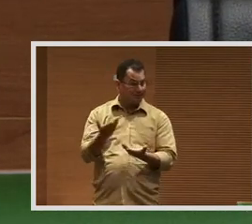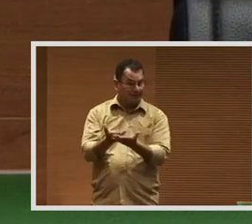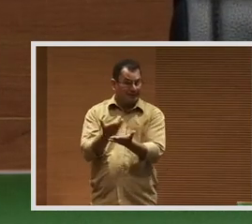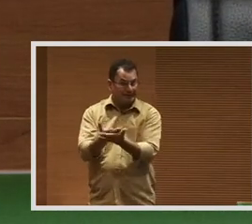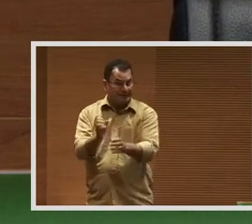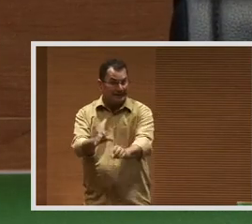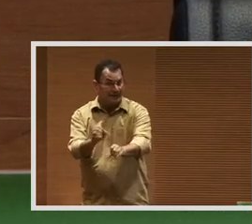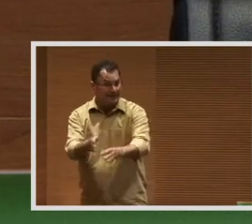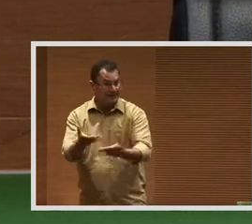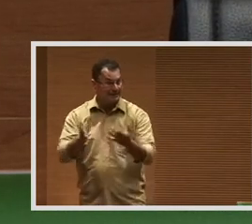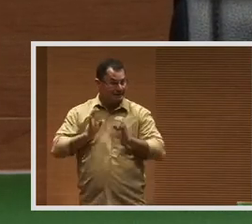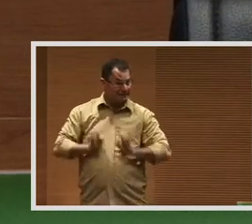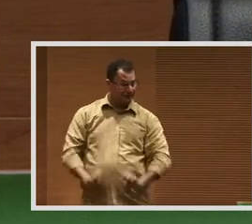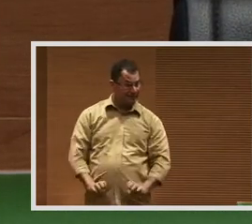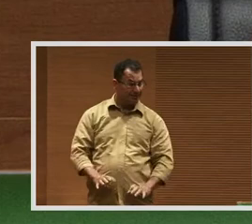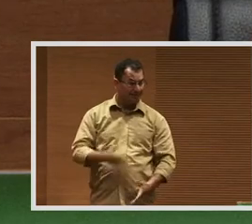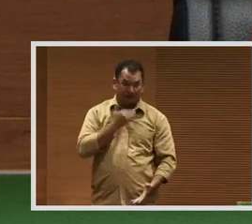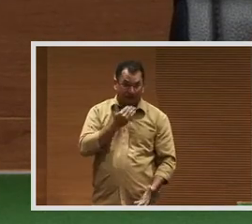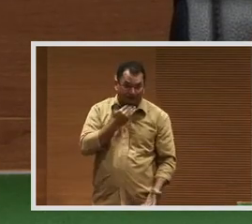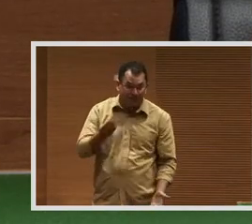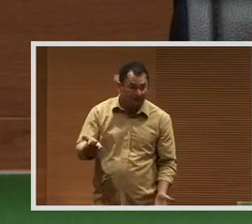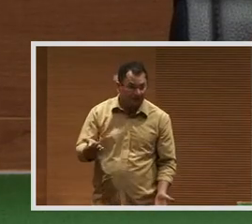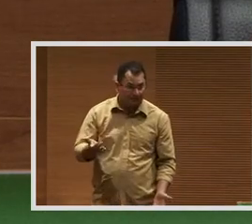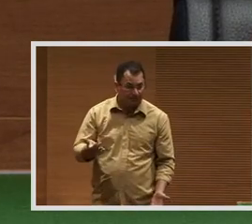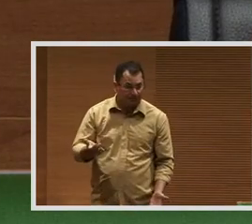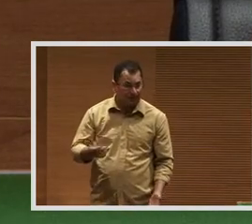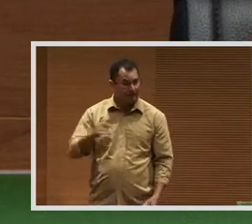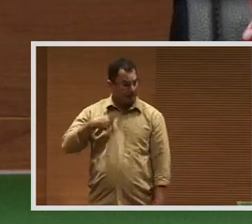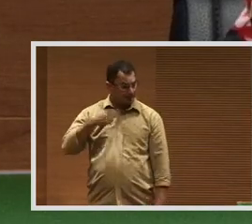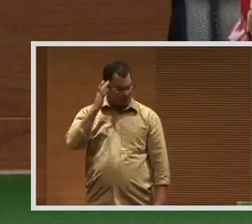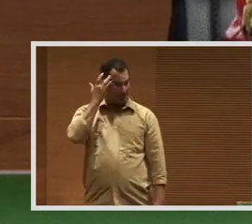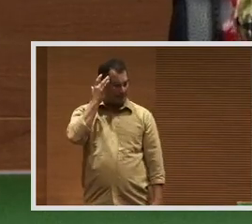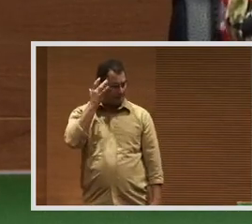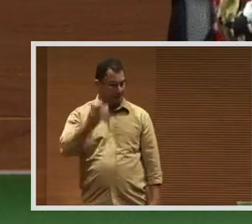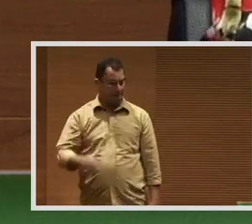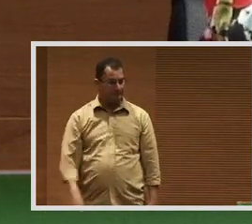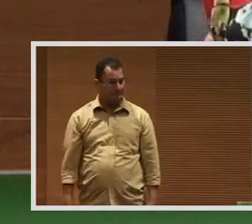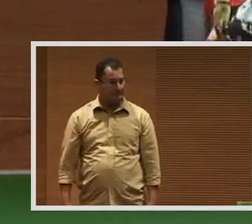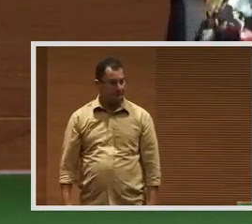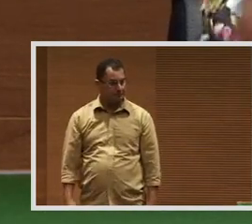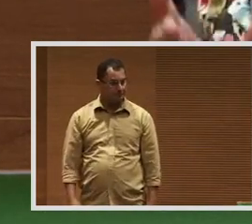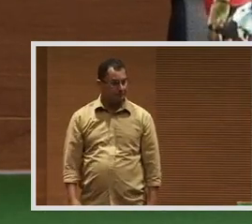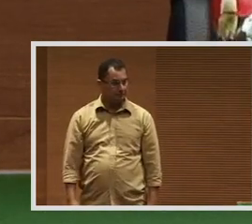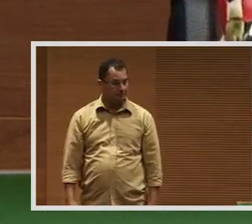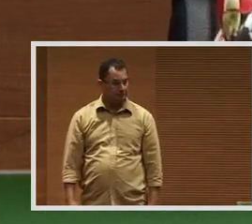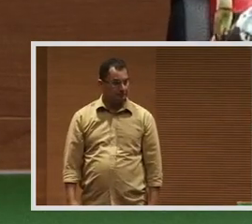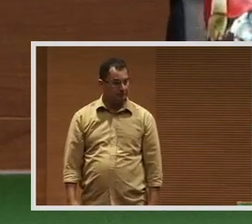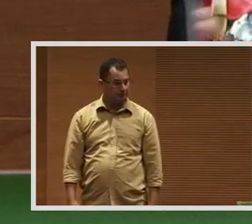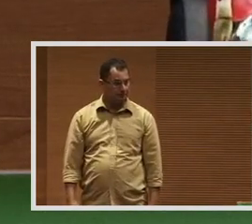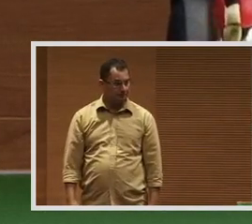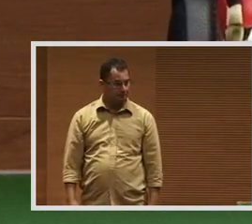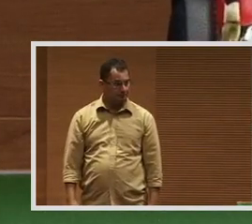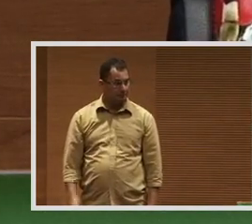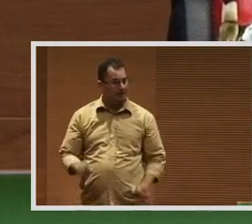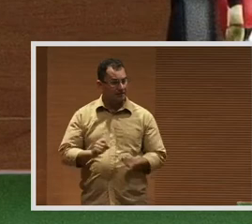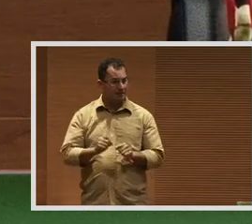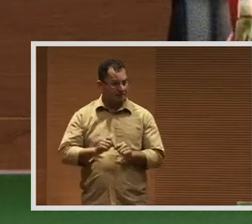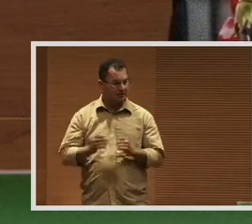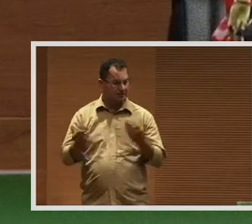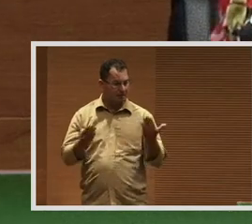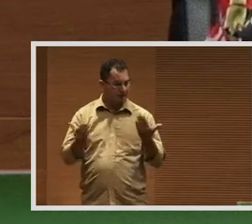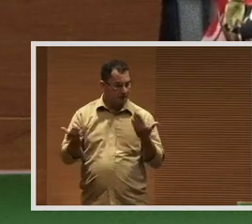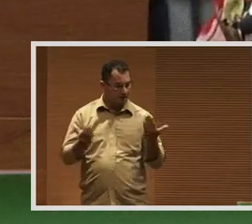disso. Quer dizer, eu acho que... Eu vou fazer um paralelo.